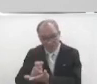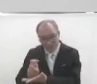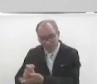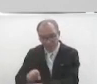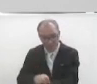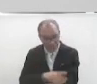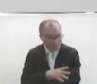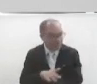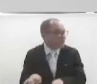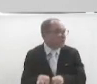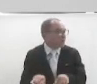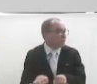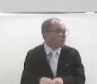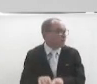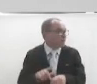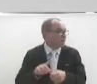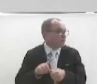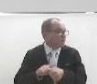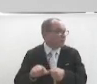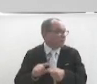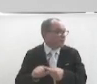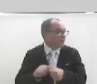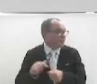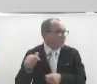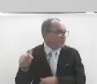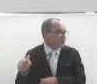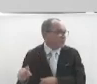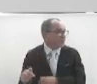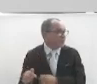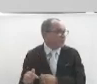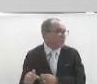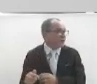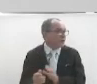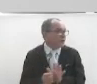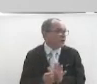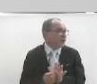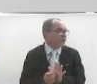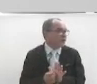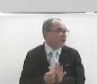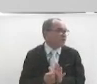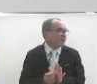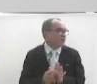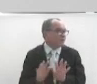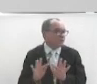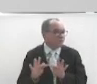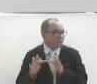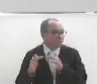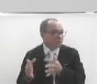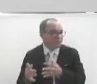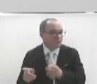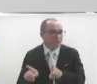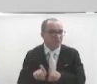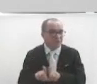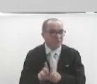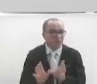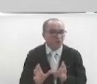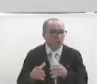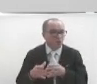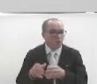Fundamental o artigo 7º integra o quadro de profissionais da Educação Infantil Fundamental fala do quadro permanente